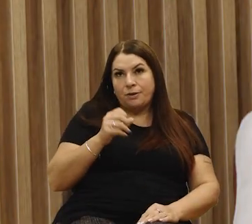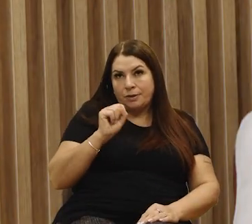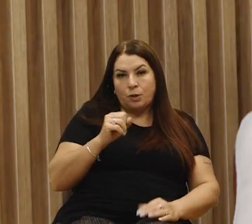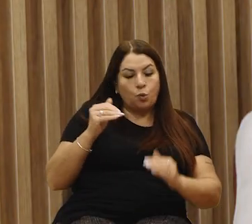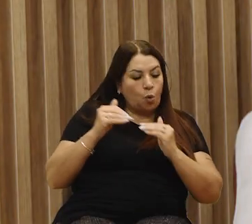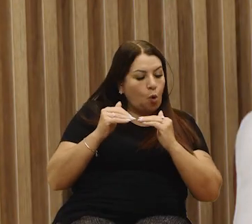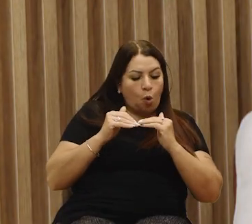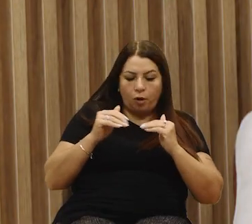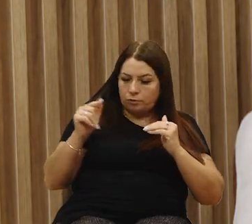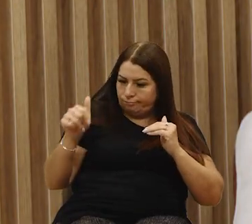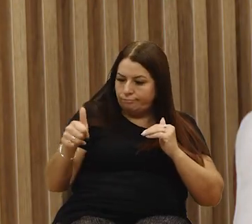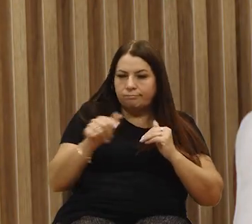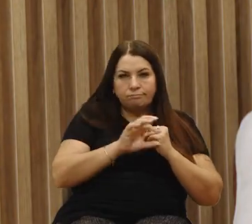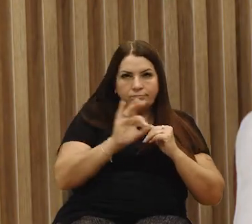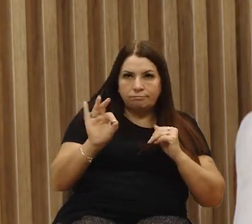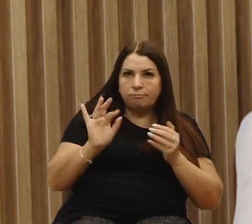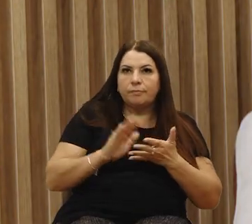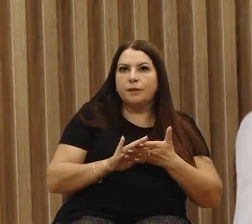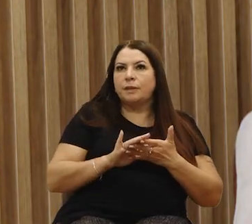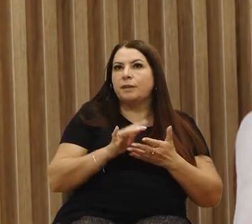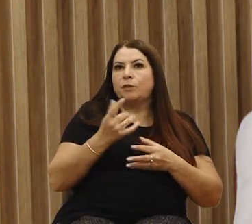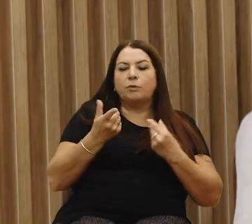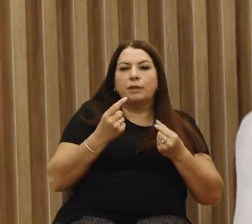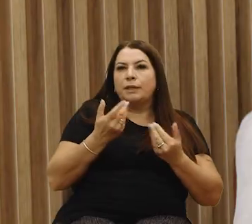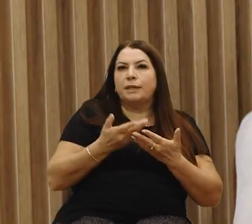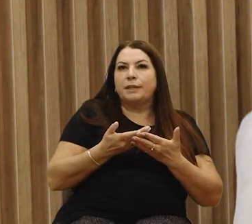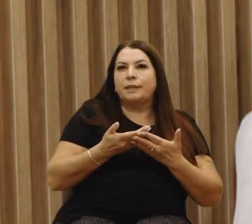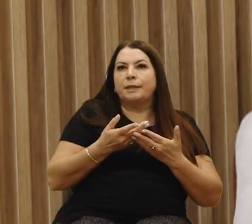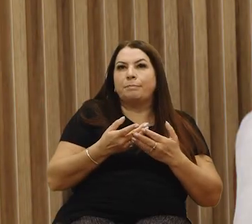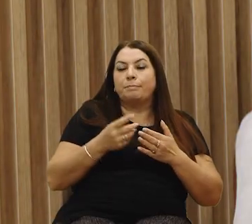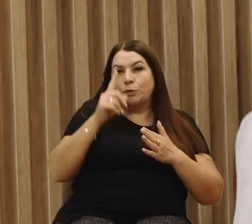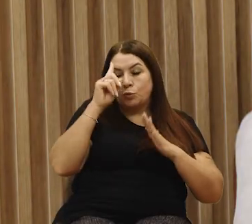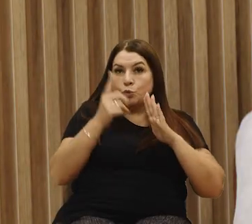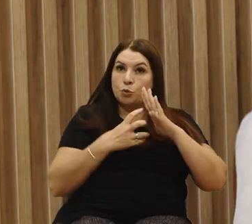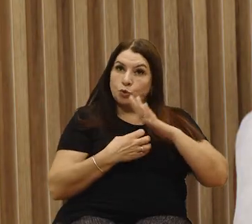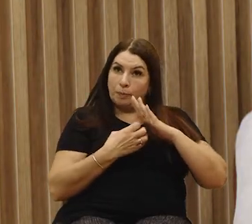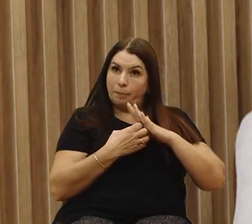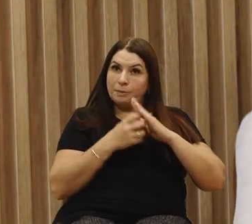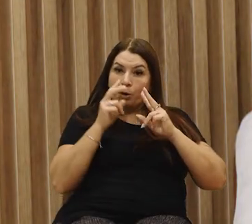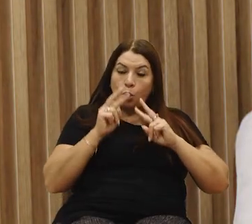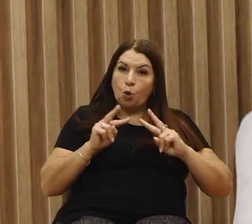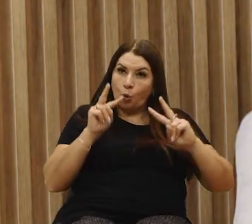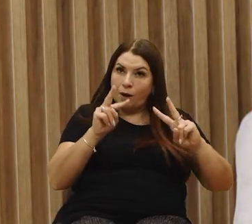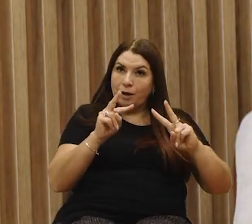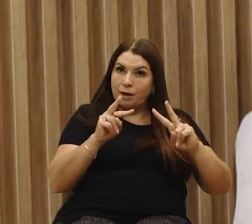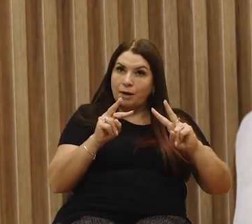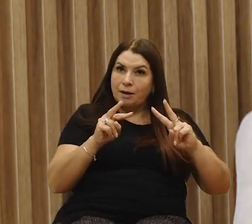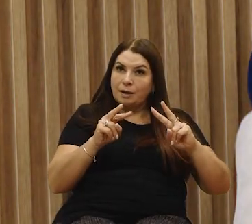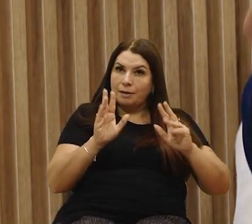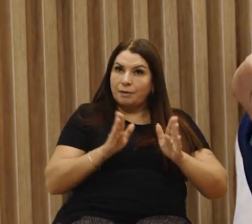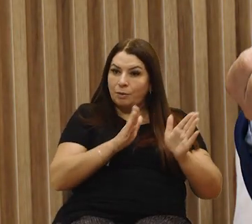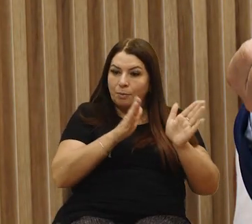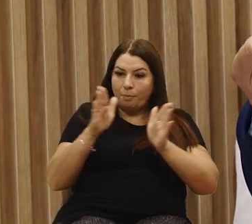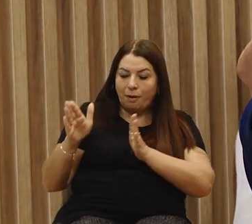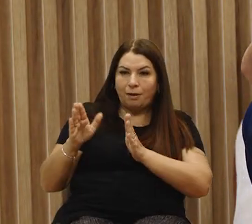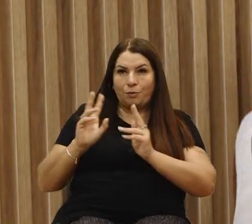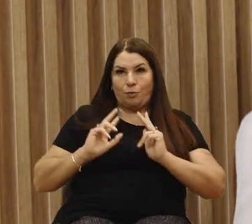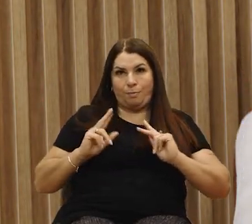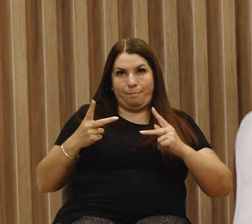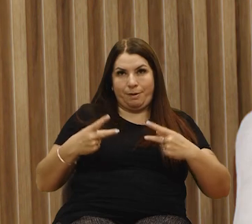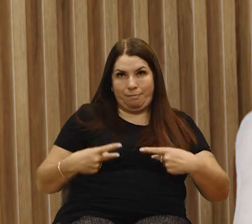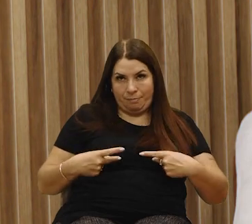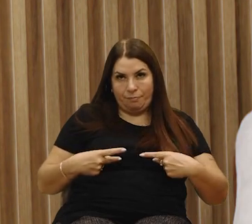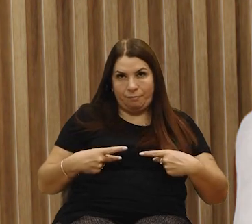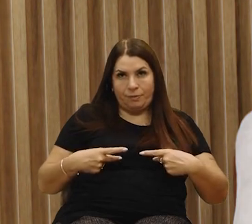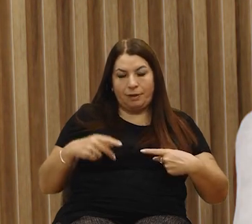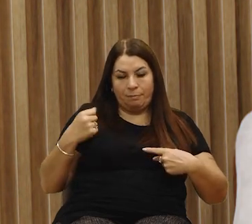concordo plenamente. É isso mesmo que não tem o que fazer. Porém, o empresário ele precisa olhar, como a Silvana falou, para o lado humano.